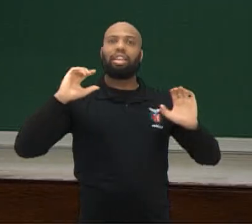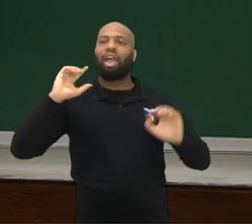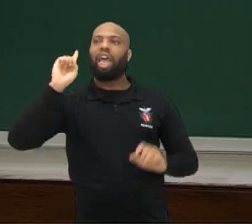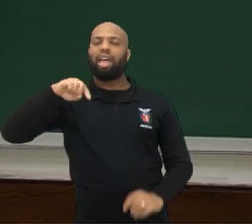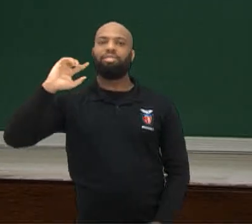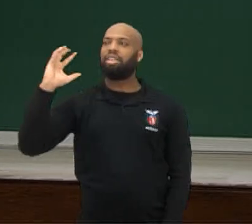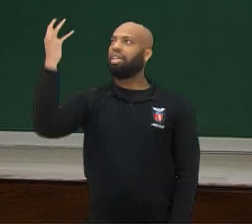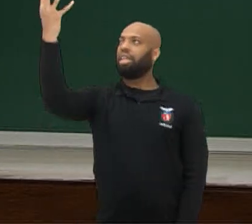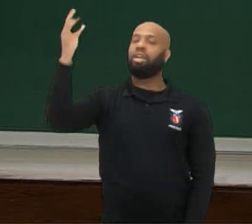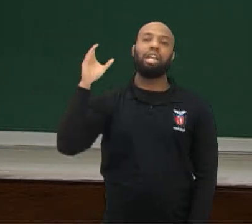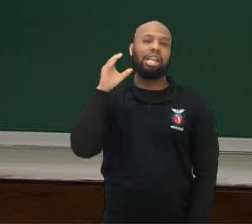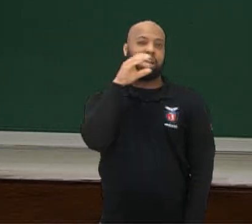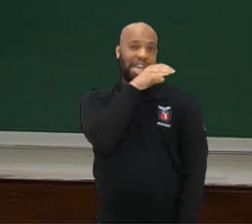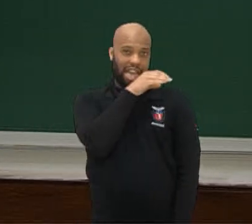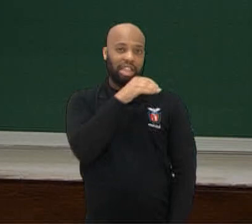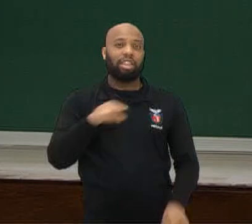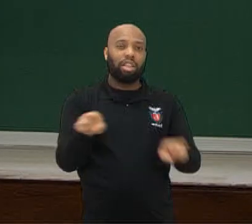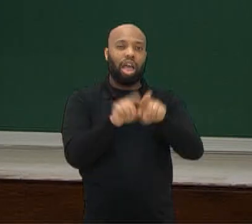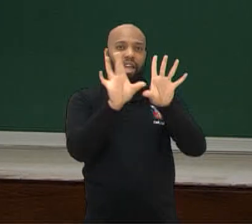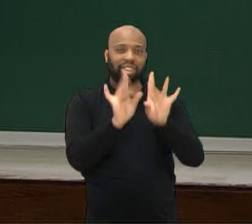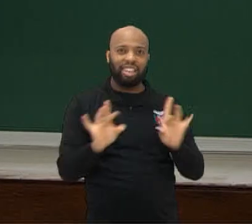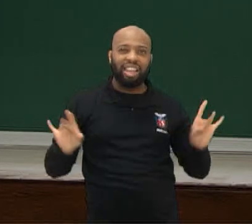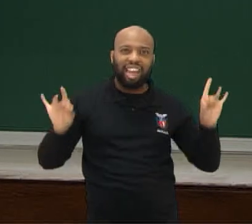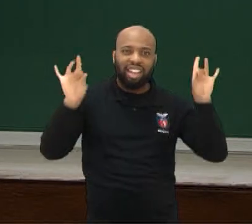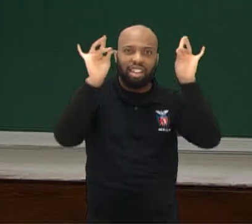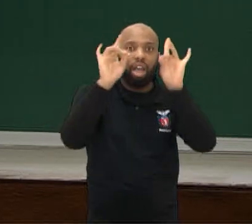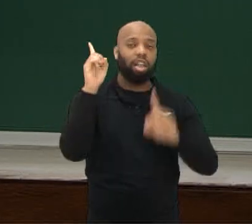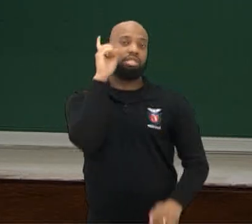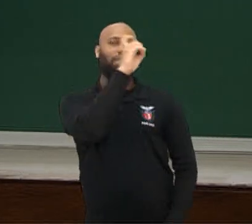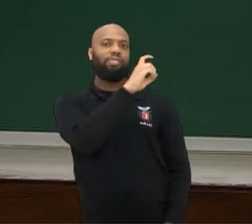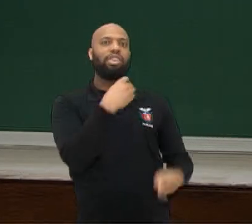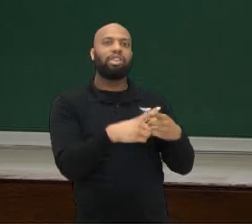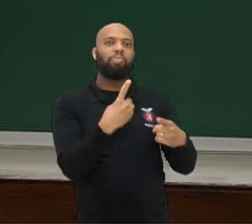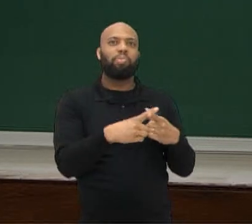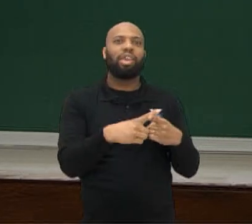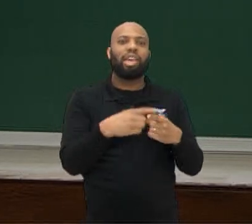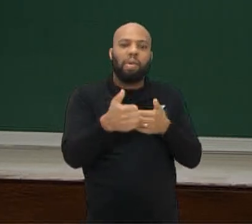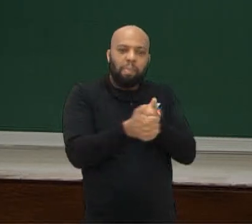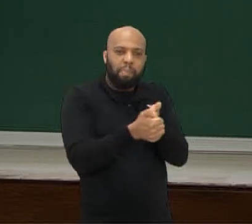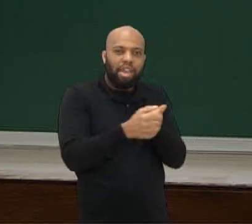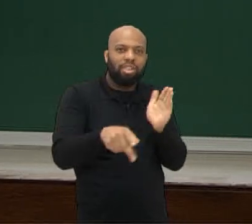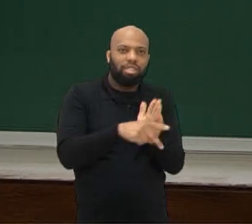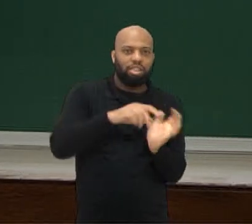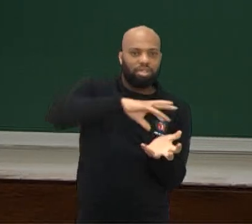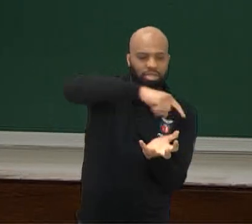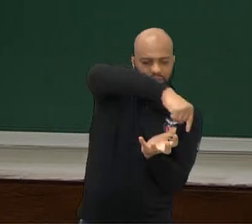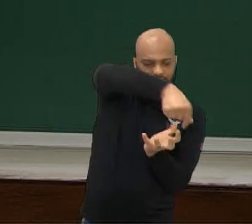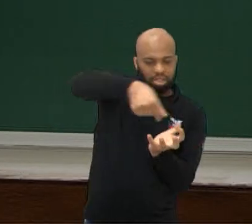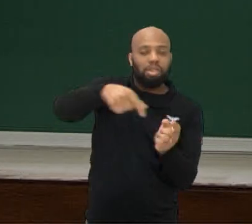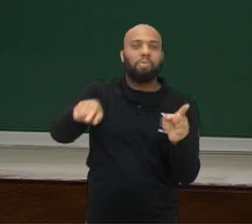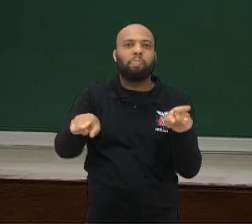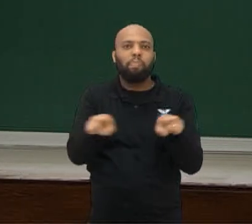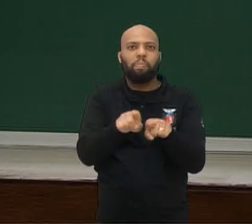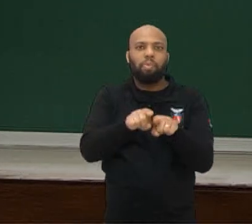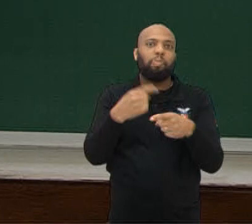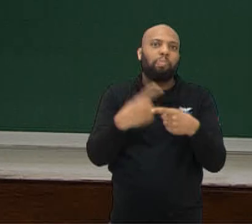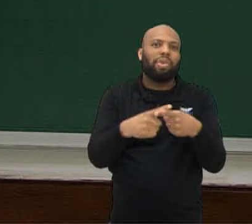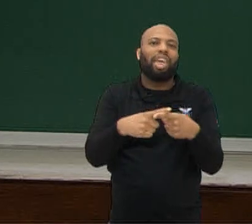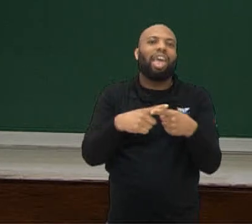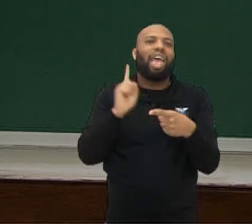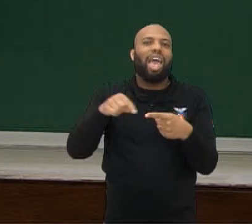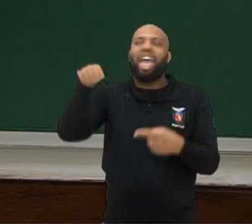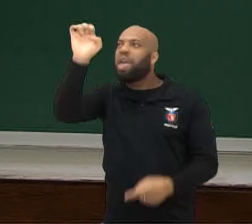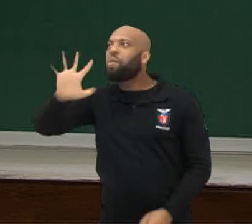úmido, clima equatorial, difícil, né? Para quem não estava habituado, principalmente os europeus, que vêm de uma região mais fria,